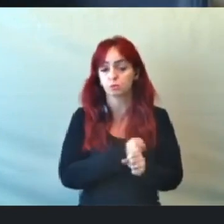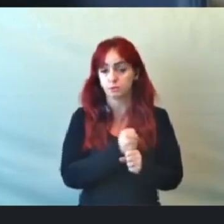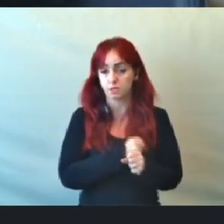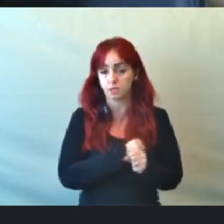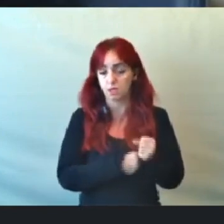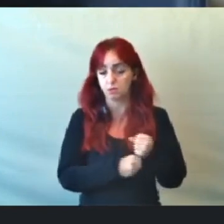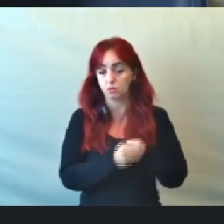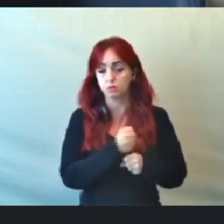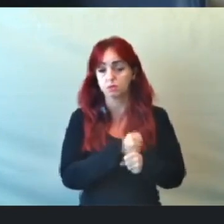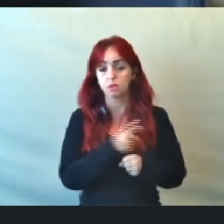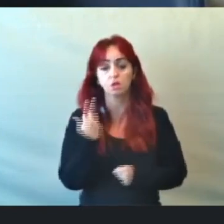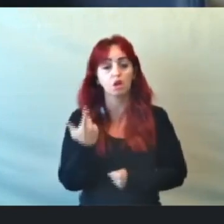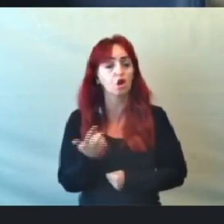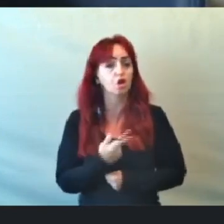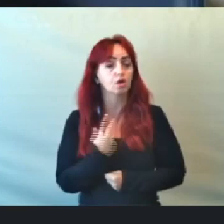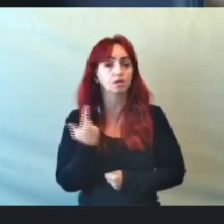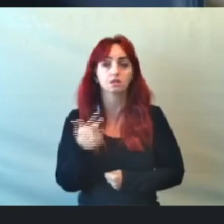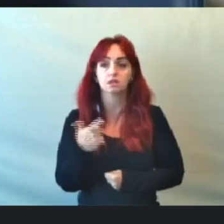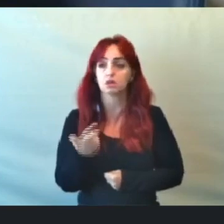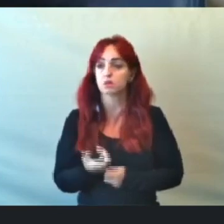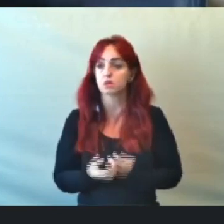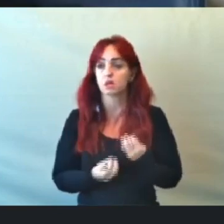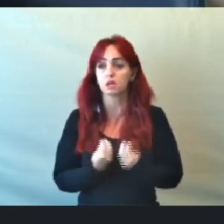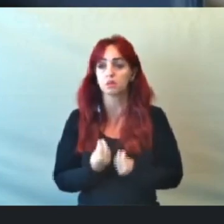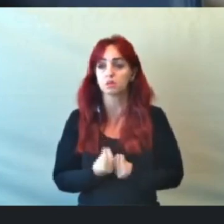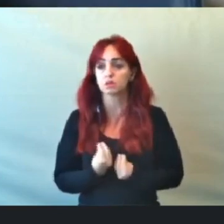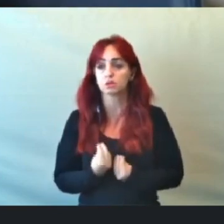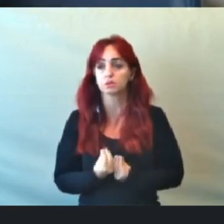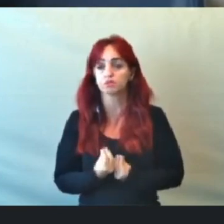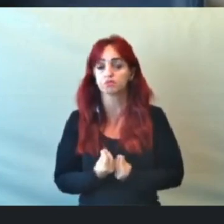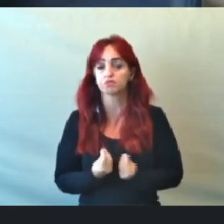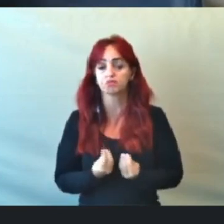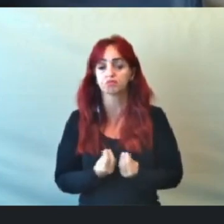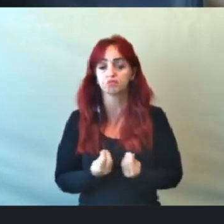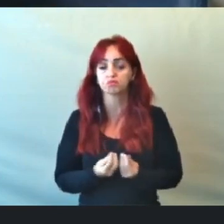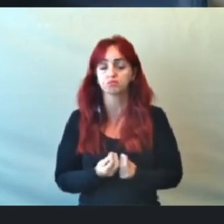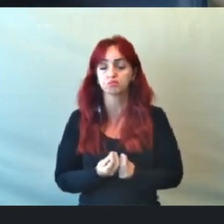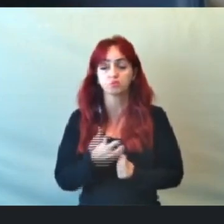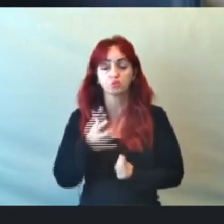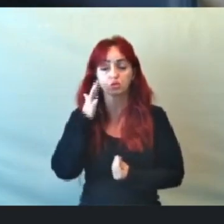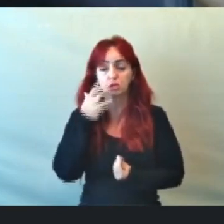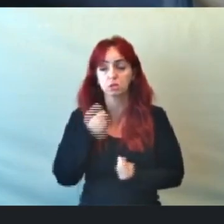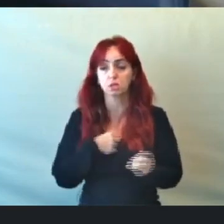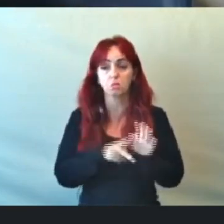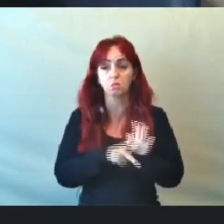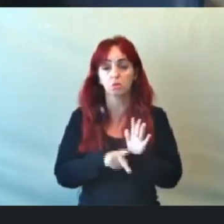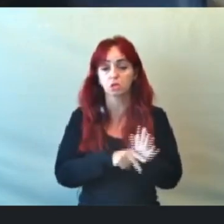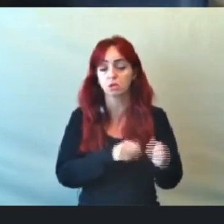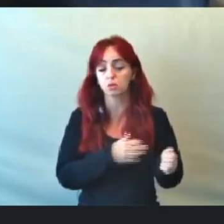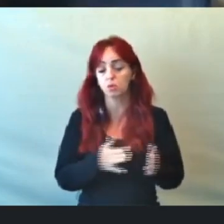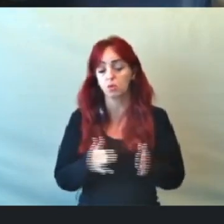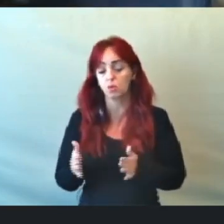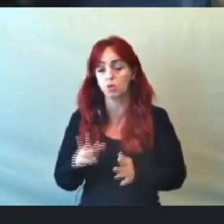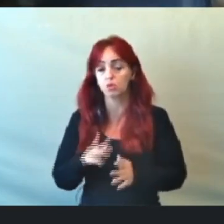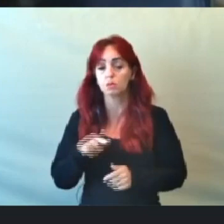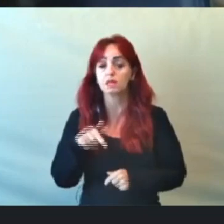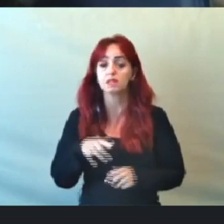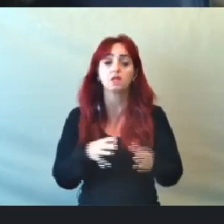meu conhecimento, pode ser que tenha algum projeto em curso, mas essa equipe que elaborou os